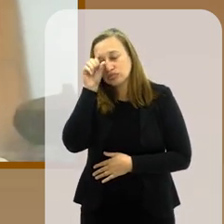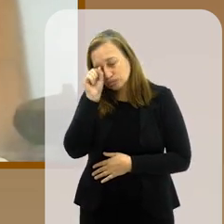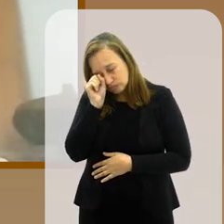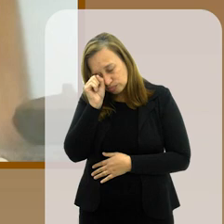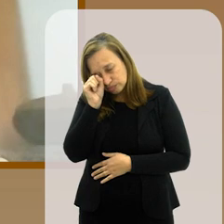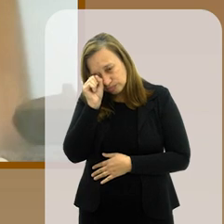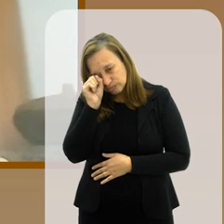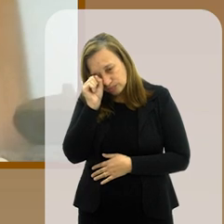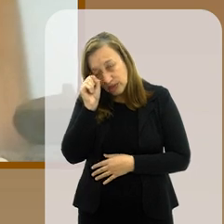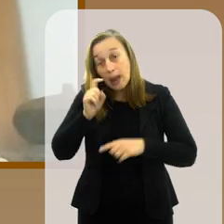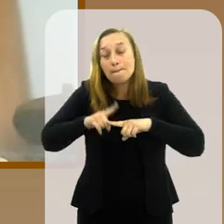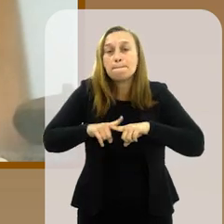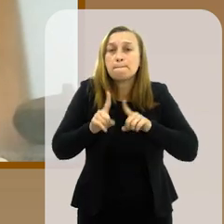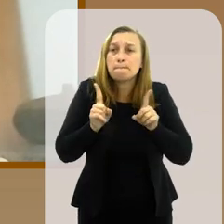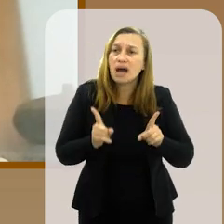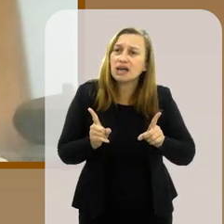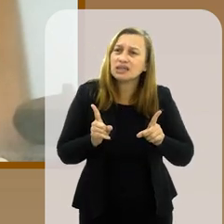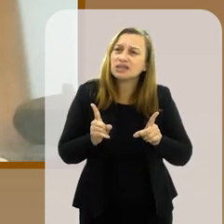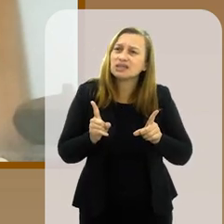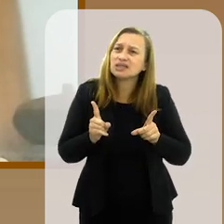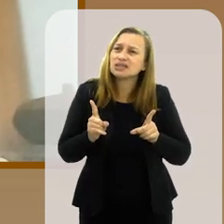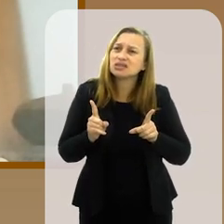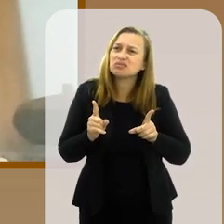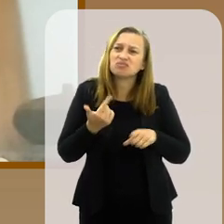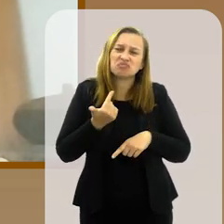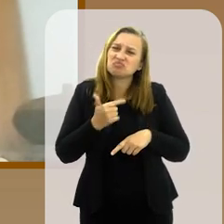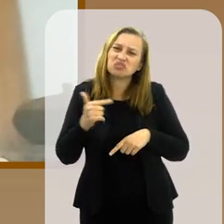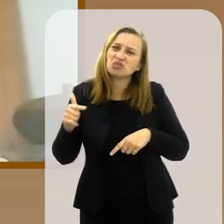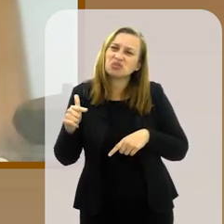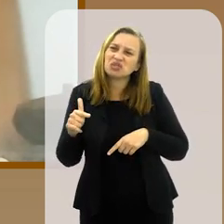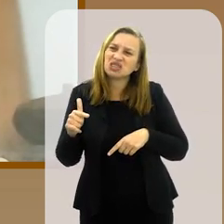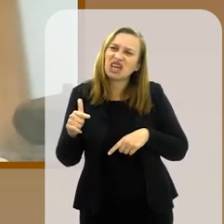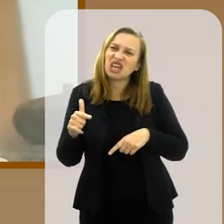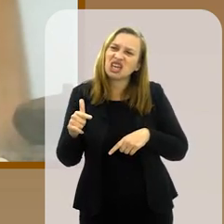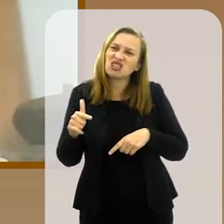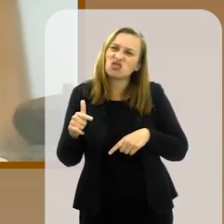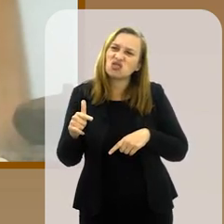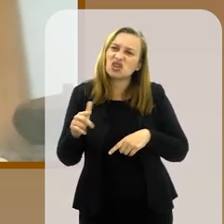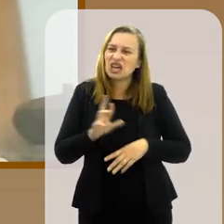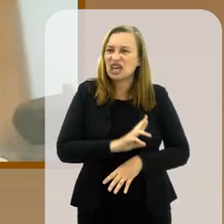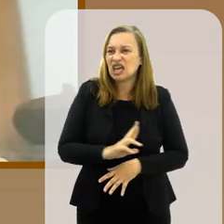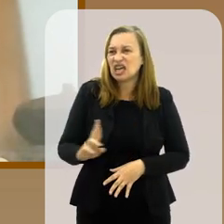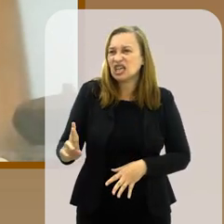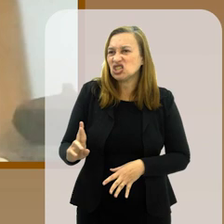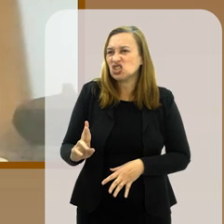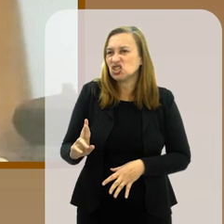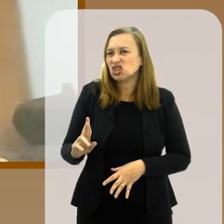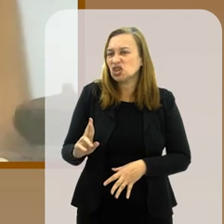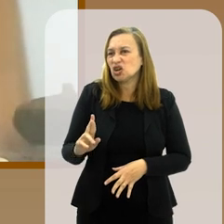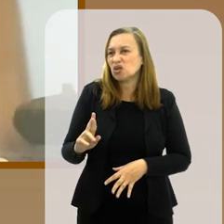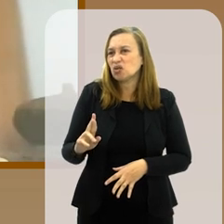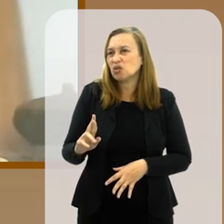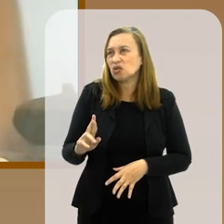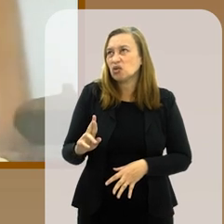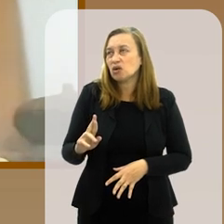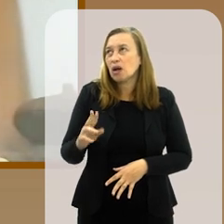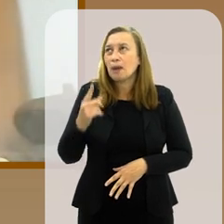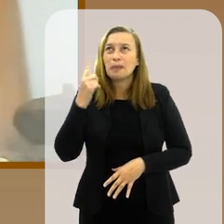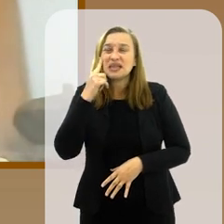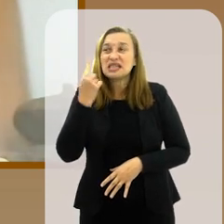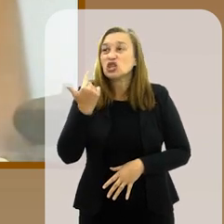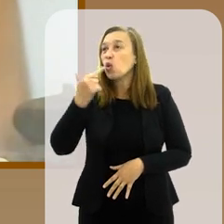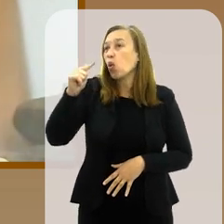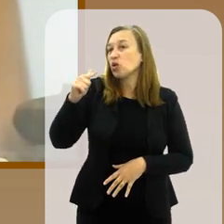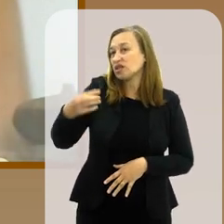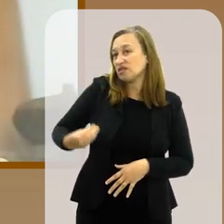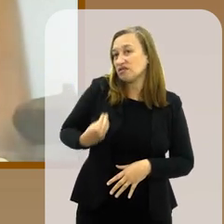dormir, entendeu? Mas eu não tenho nenhuma crença assim de uma outra vida. Se